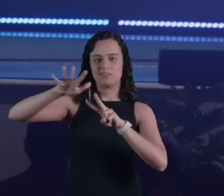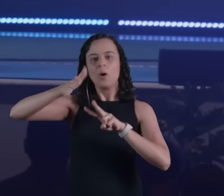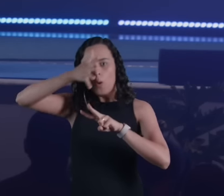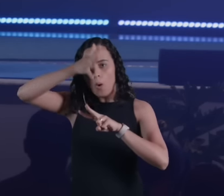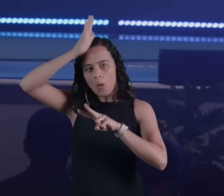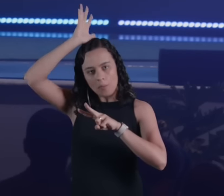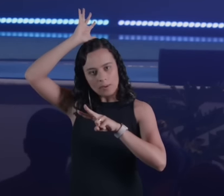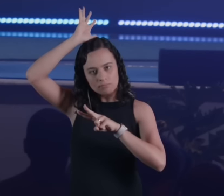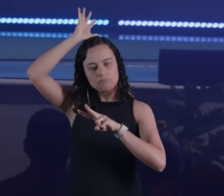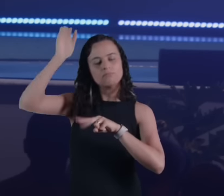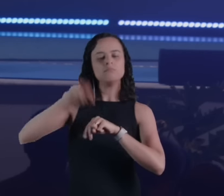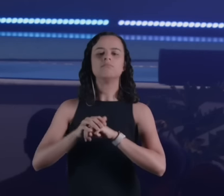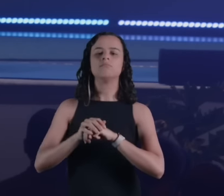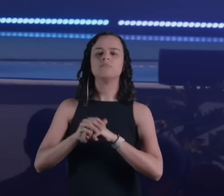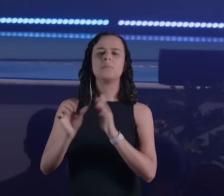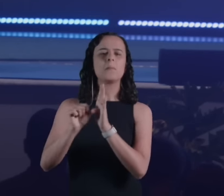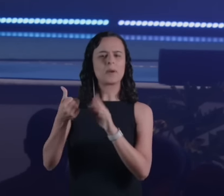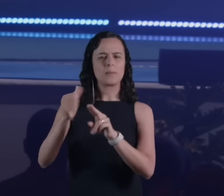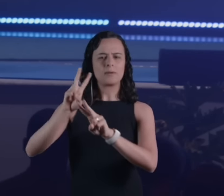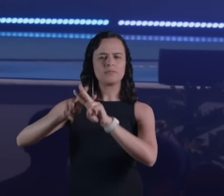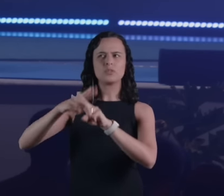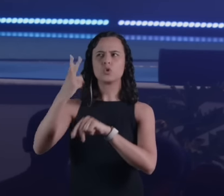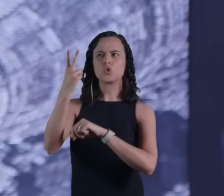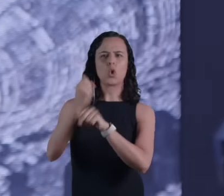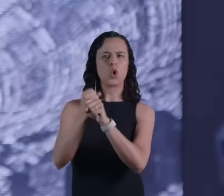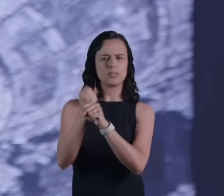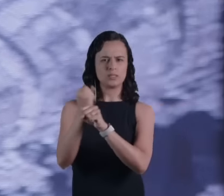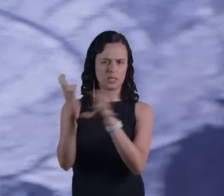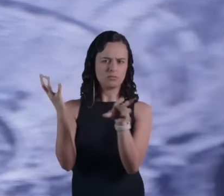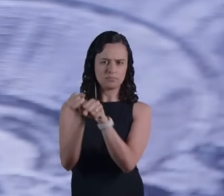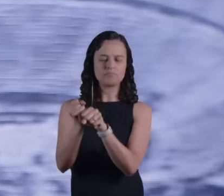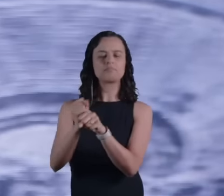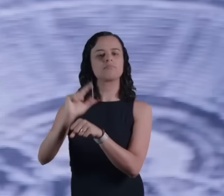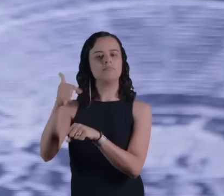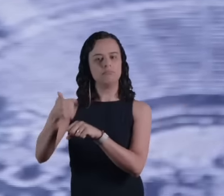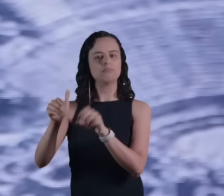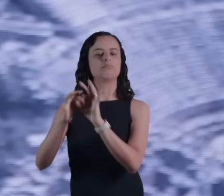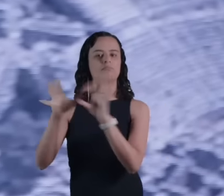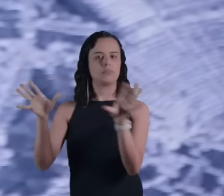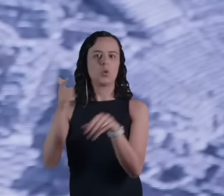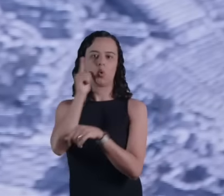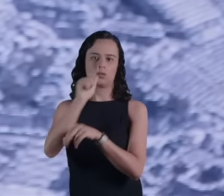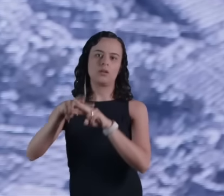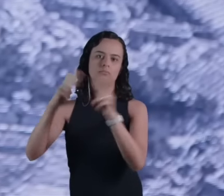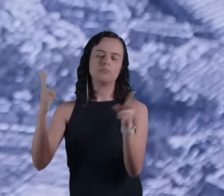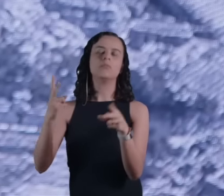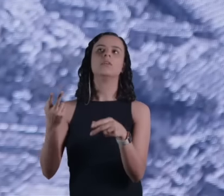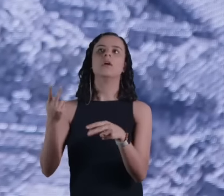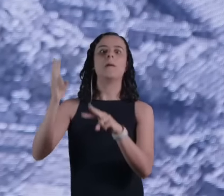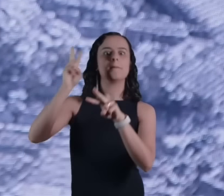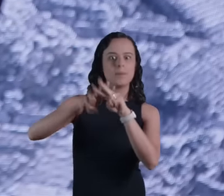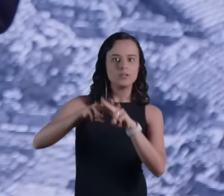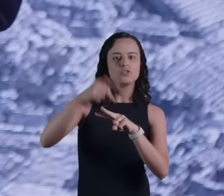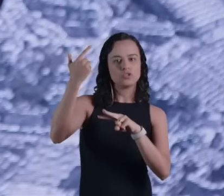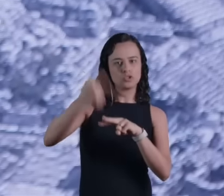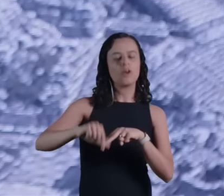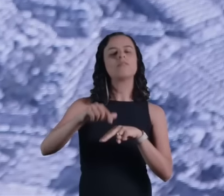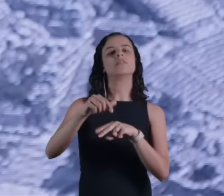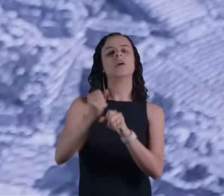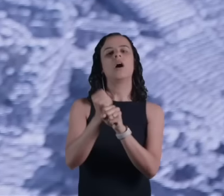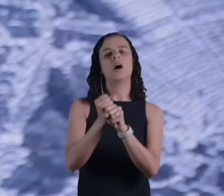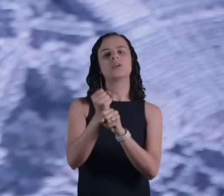primeira prisão, que ele ficou lá 2 anos. Depois ele é solto e volta a ser preso por volta do ano 67 depois de